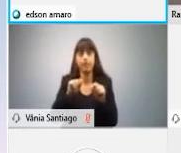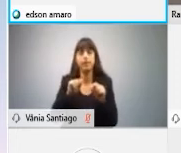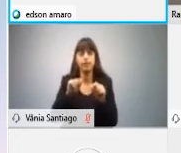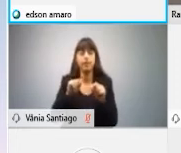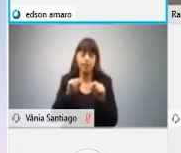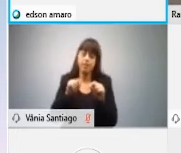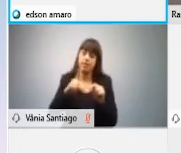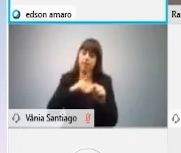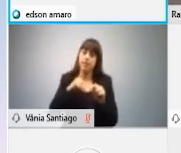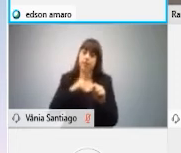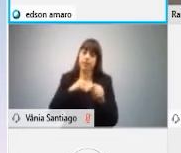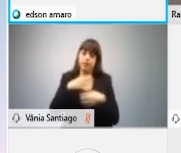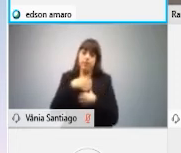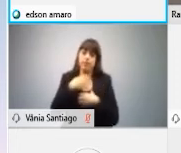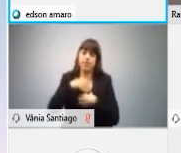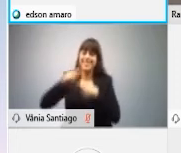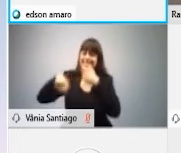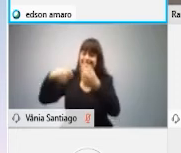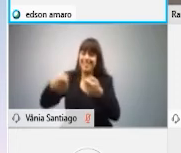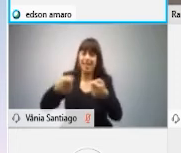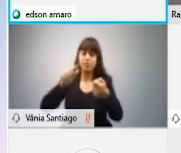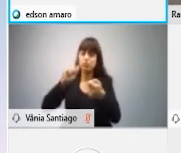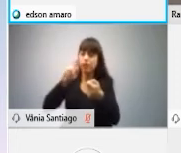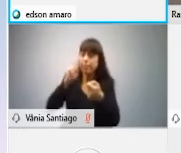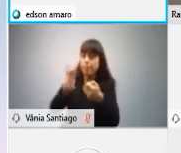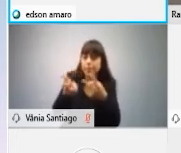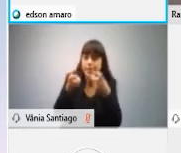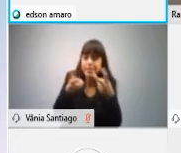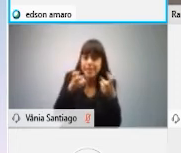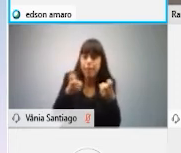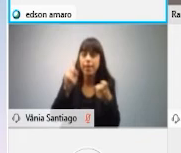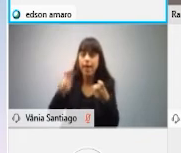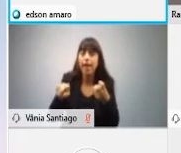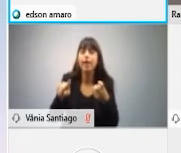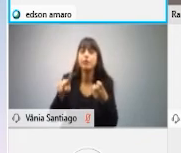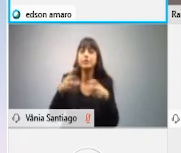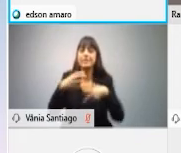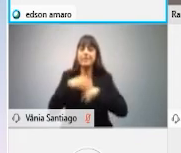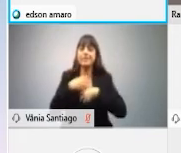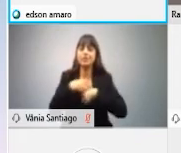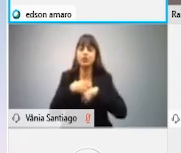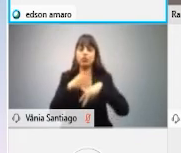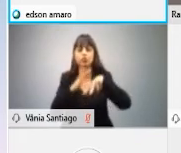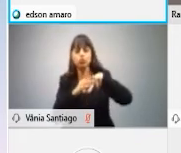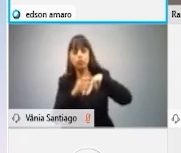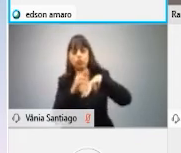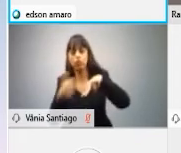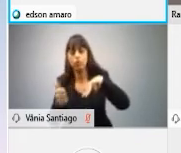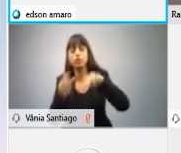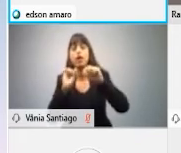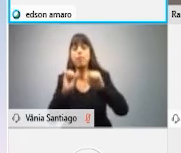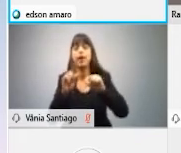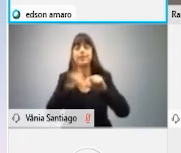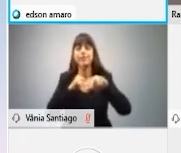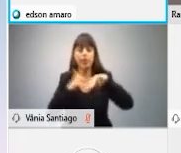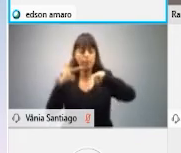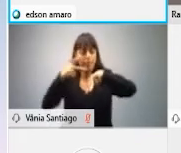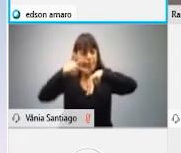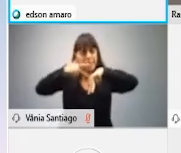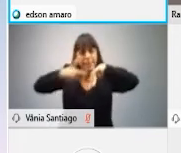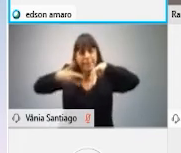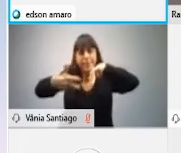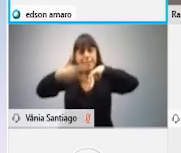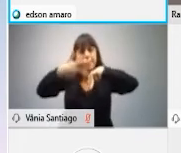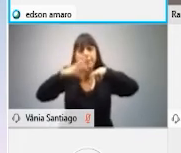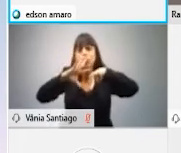sintomas. Agora a gente passa a caracterizar essa doença pela alteração que vem desde a expressão genética até o tecido final e a sua capacidade